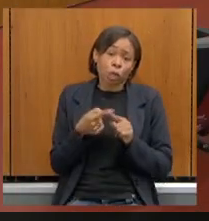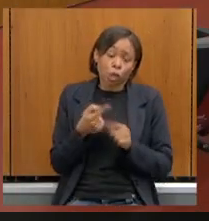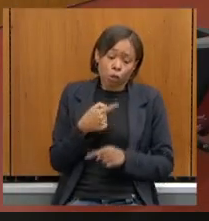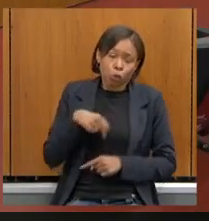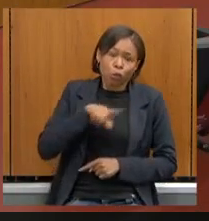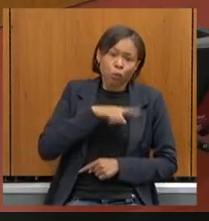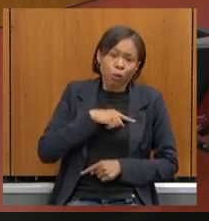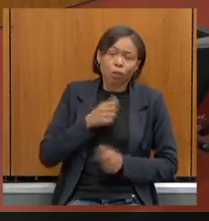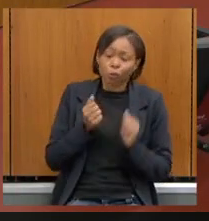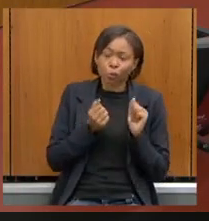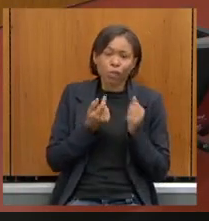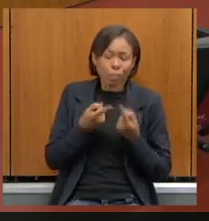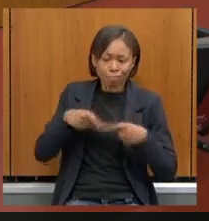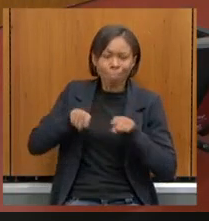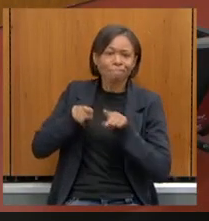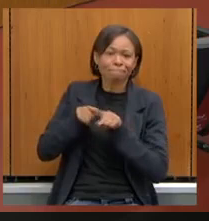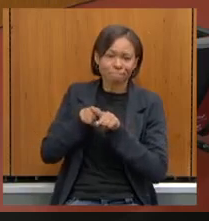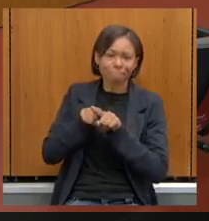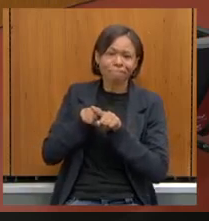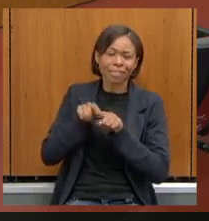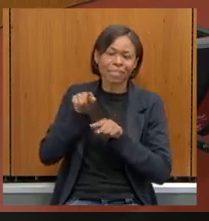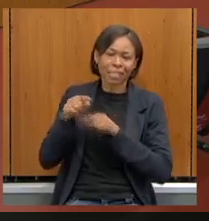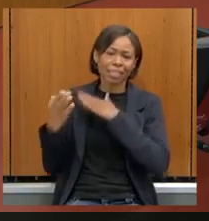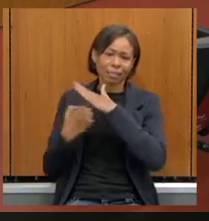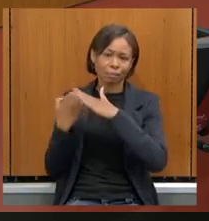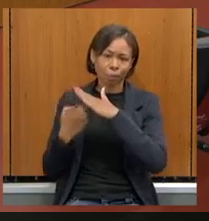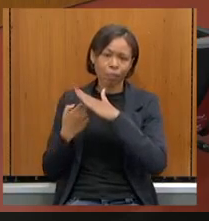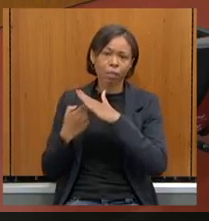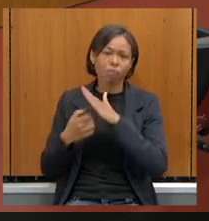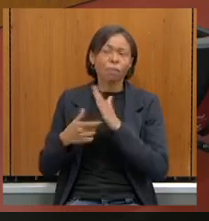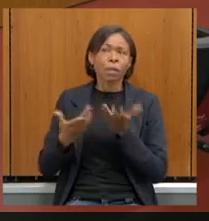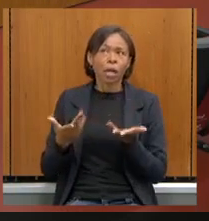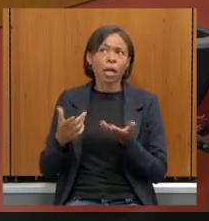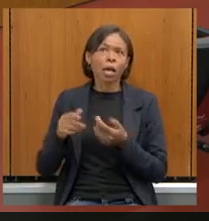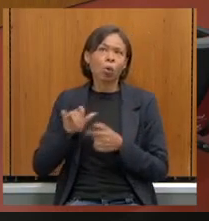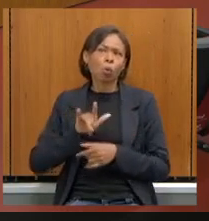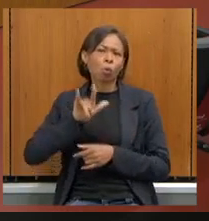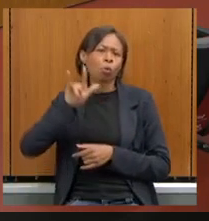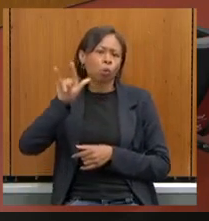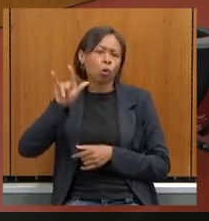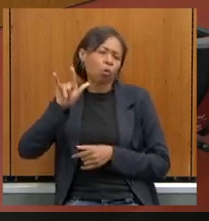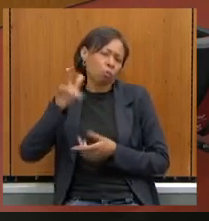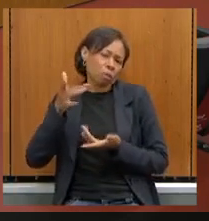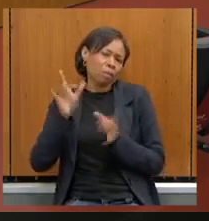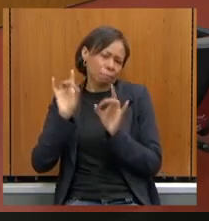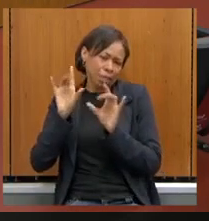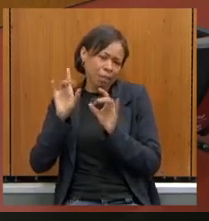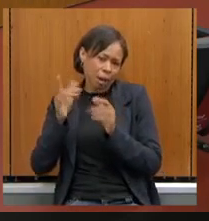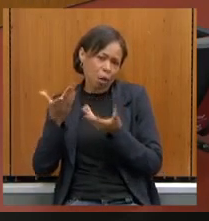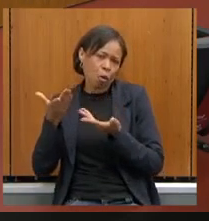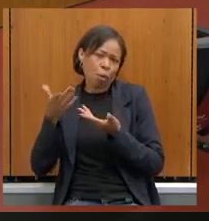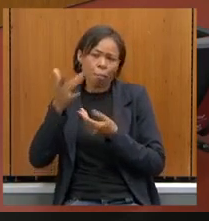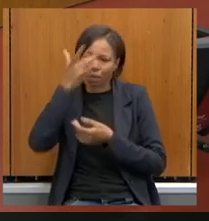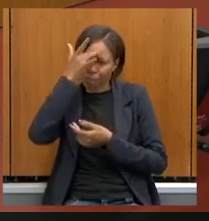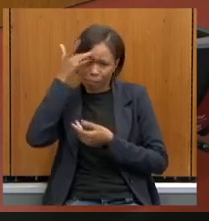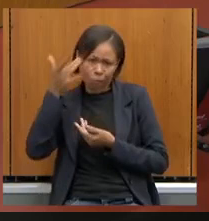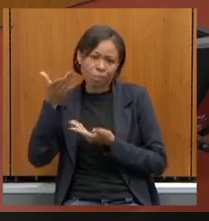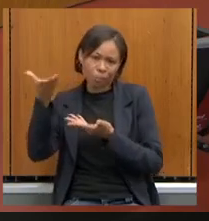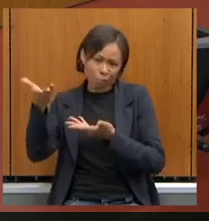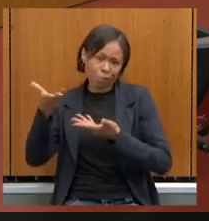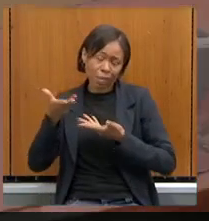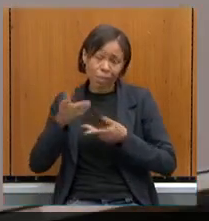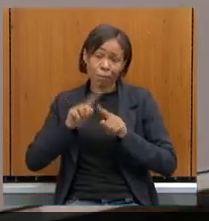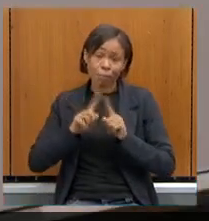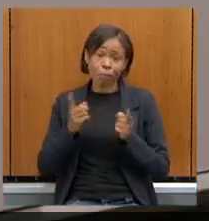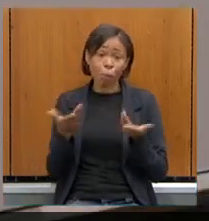ontem houve o primeiro voo, que foi um voo para convidados, mas hoje, às sete horas e cinco minutos,